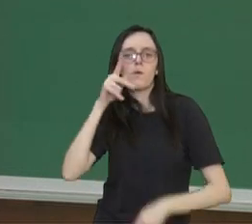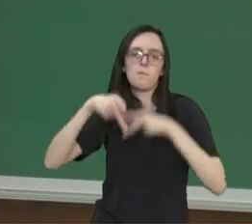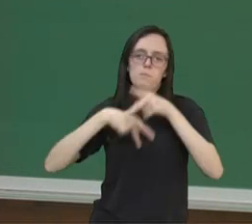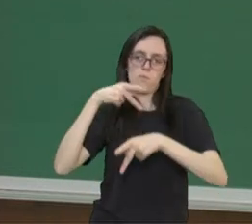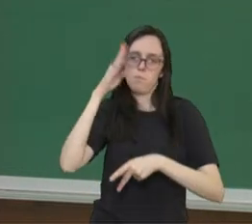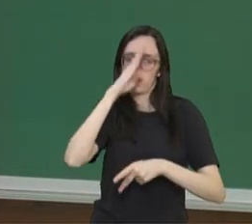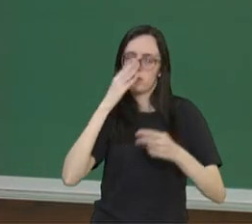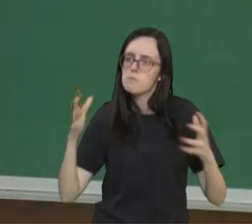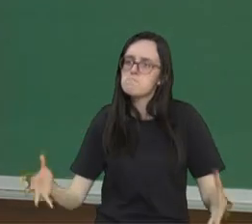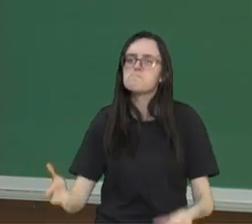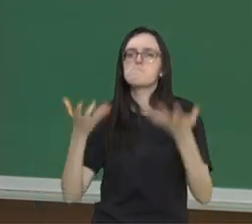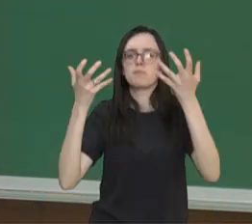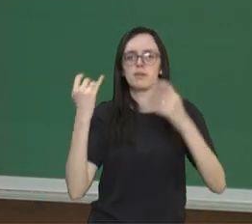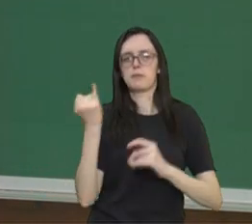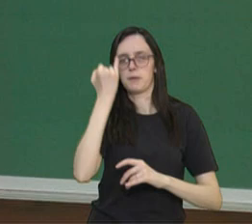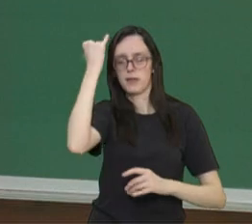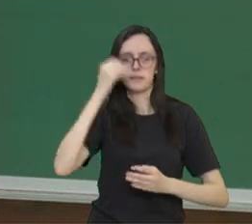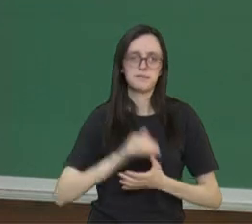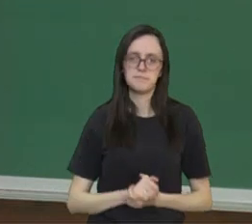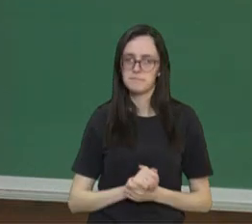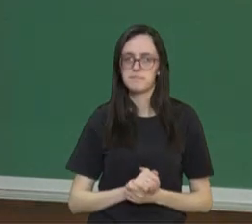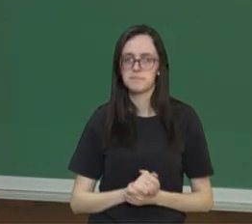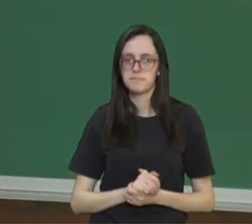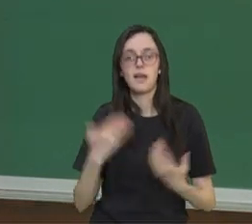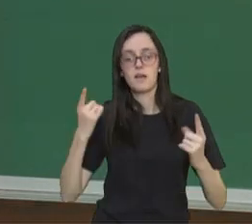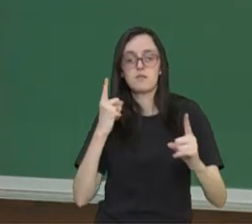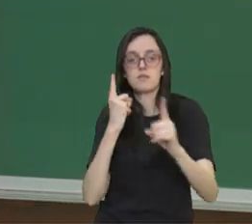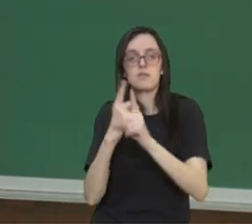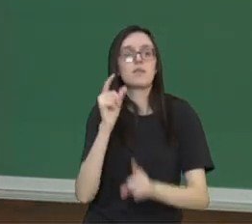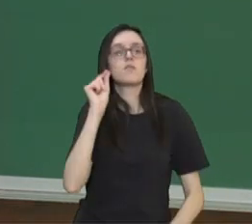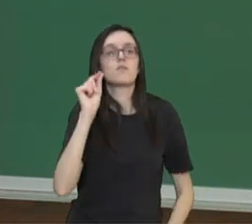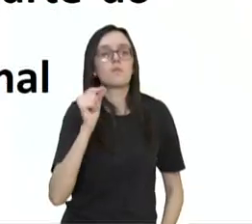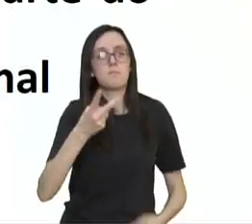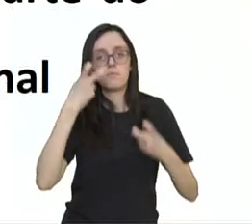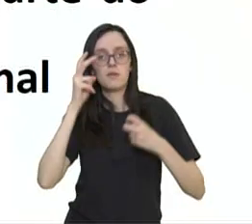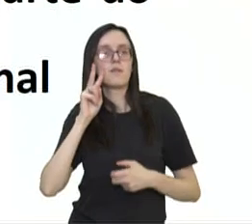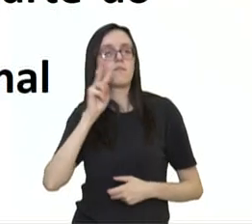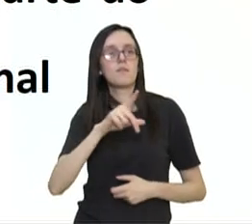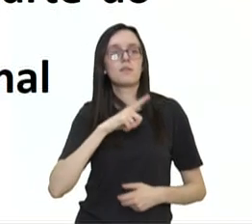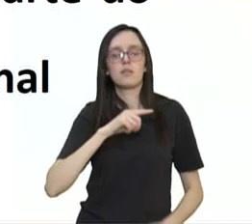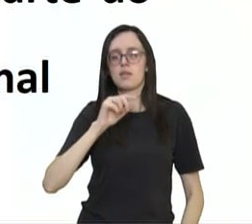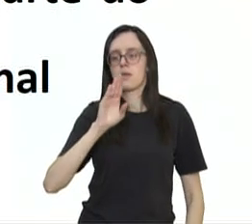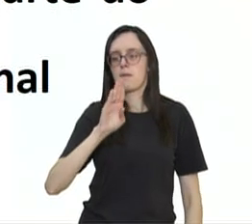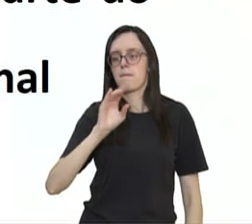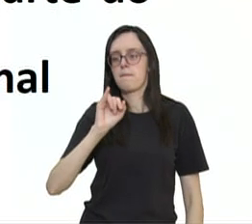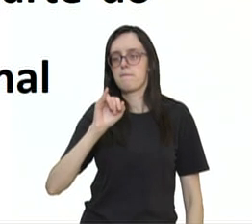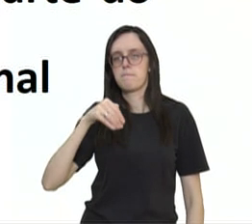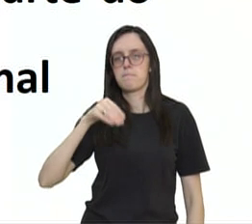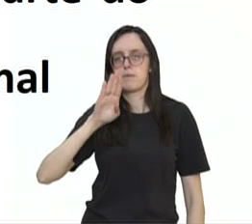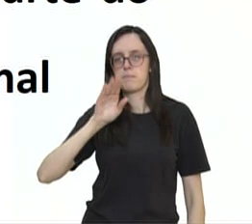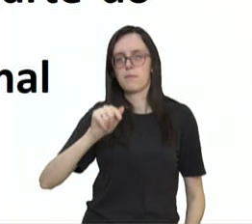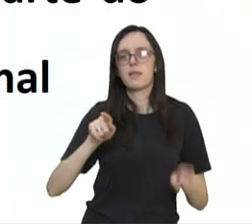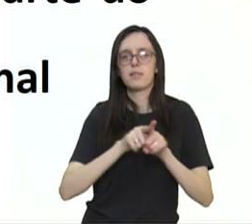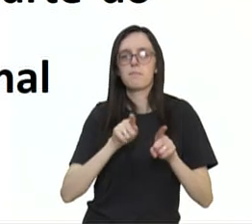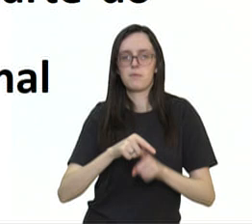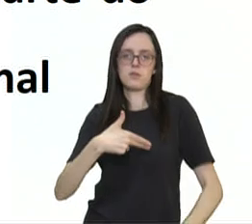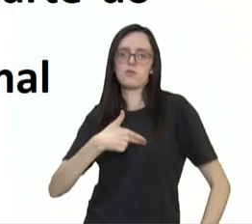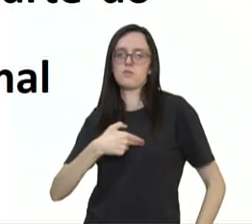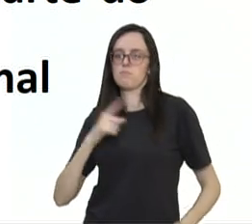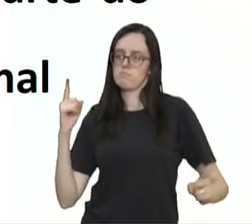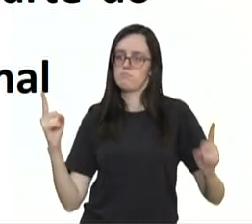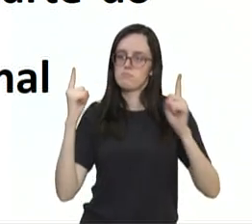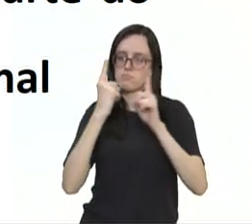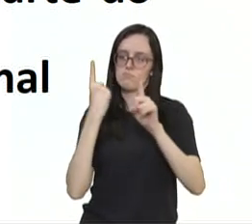brasileiro. Aqui, um encontro do teu lado esquerdo, Mestre Bimba, do teu lado direito, o Getúlio Vargas,